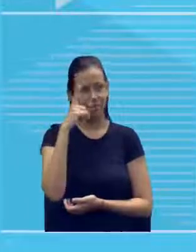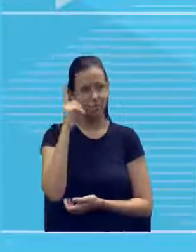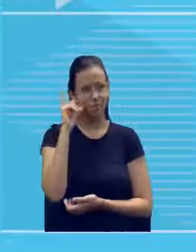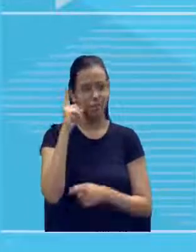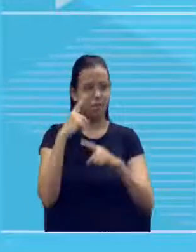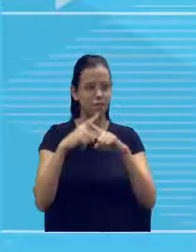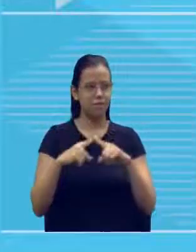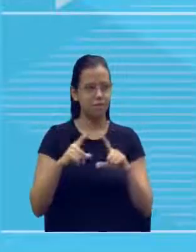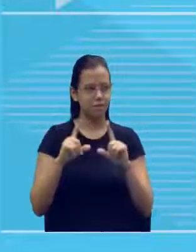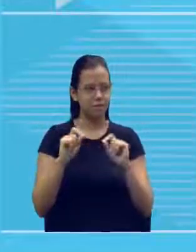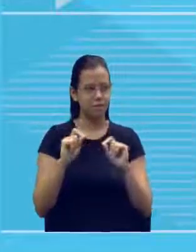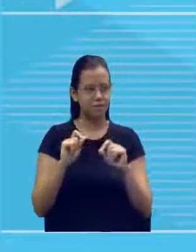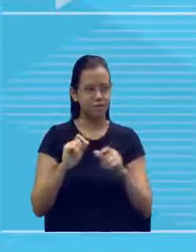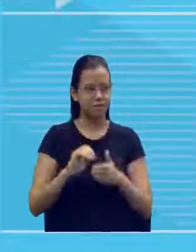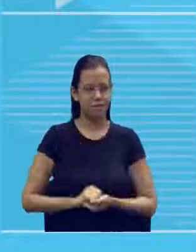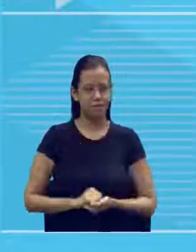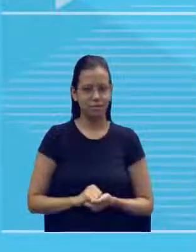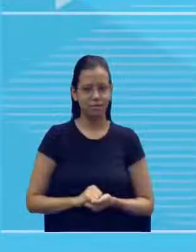desafio?